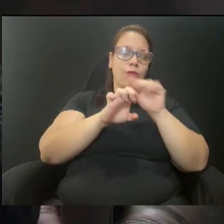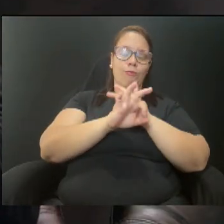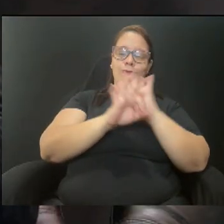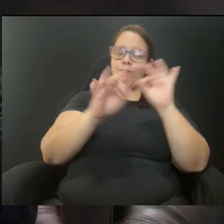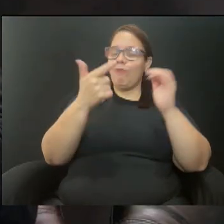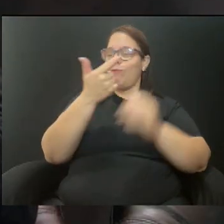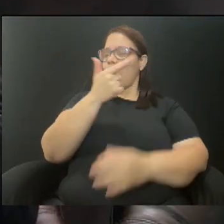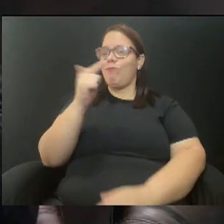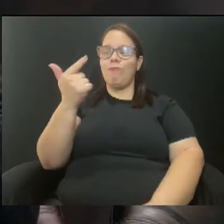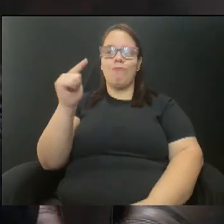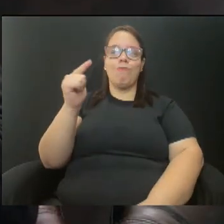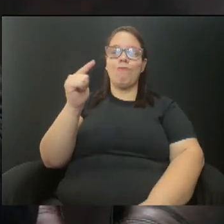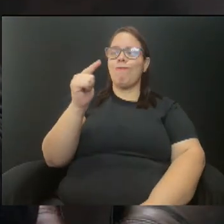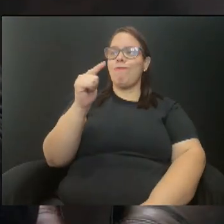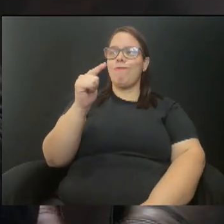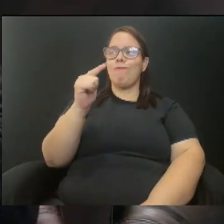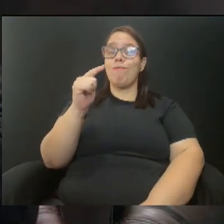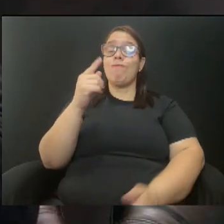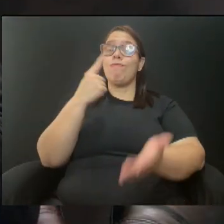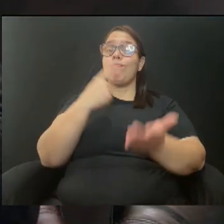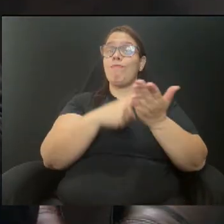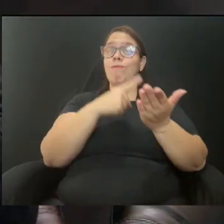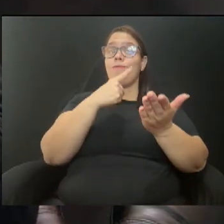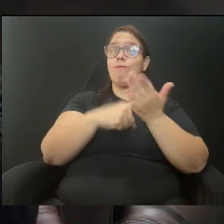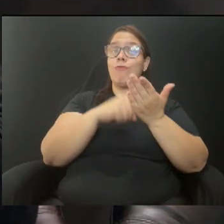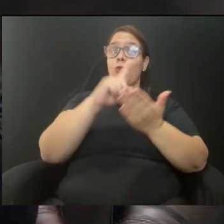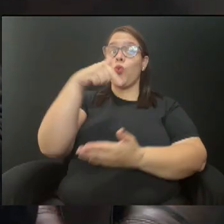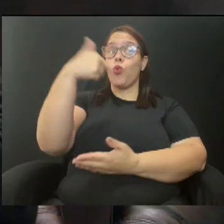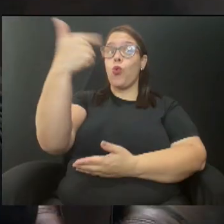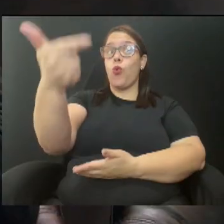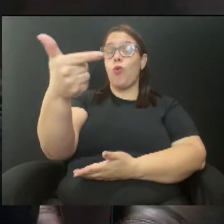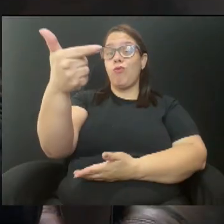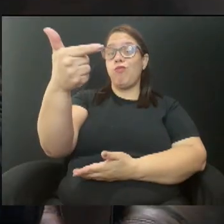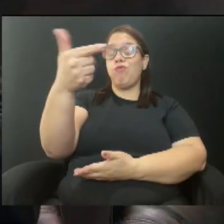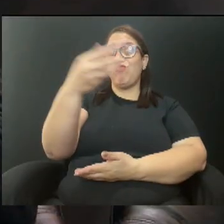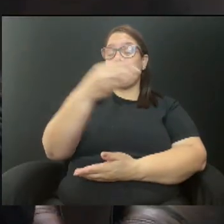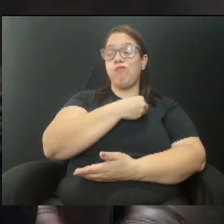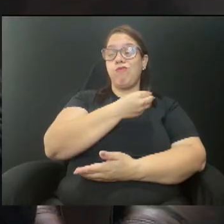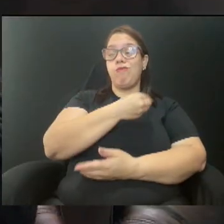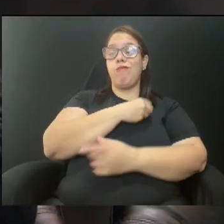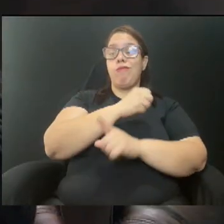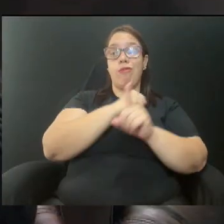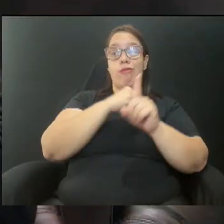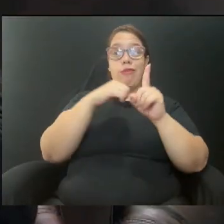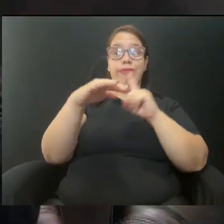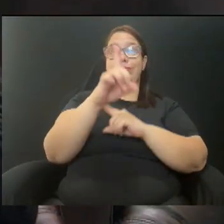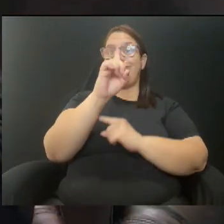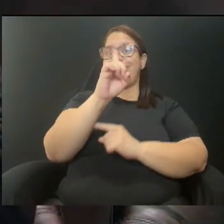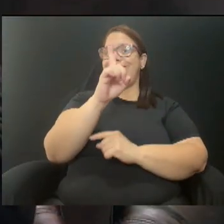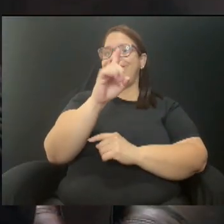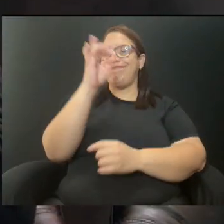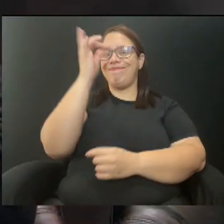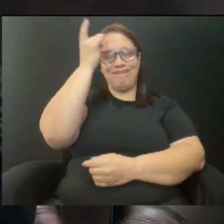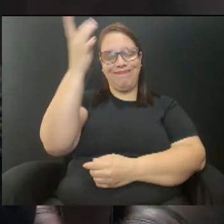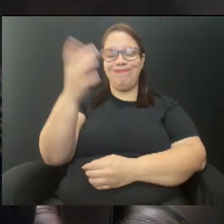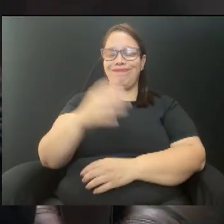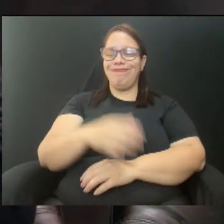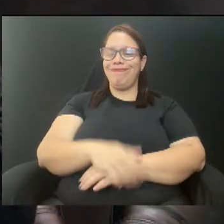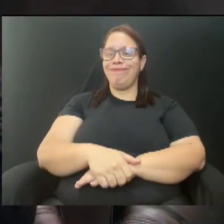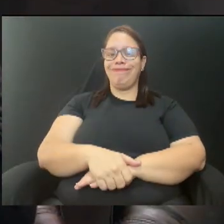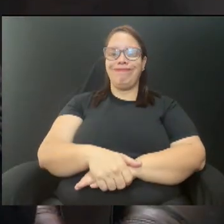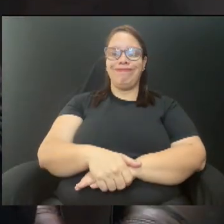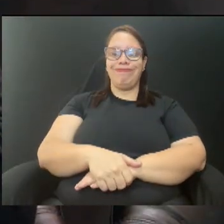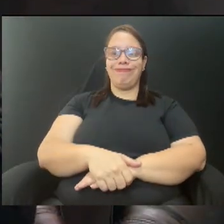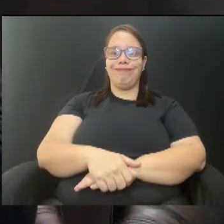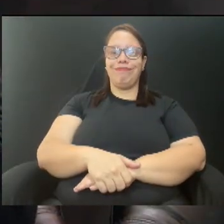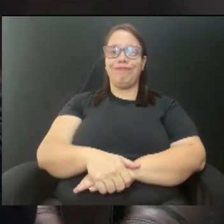questão do compromisso com o outro. Vivemos numa sociedade e sabemos que não é assim tão fácil. Então é Sim. algo para a gente trazer ao longo da conversa. Daqui